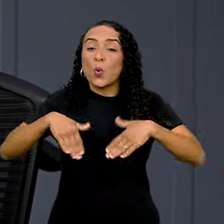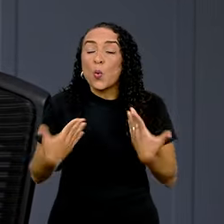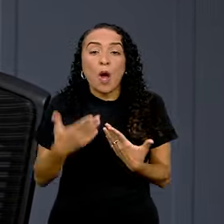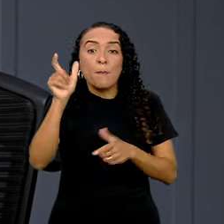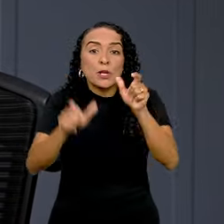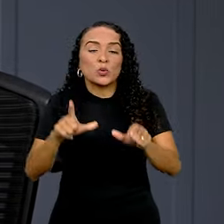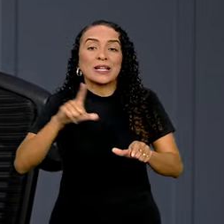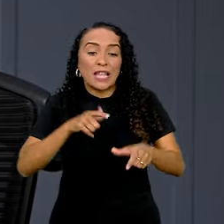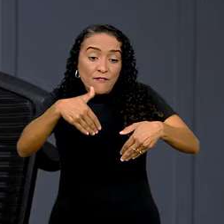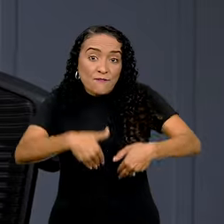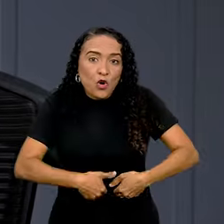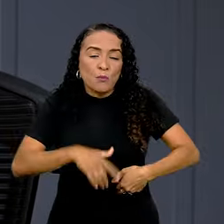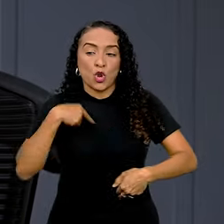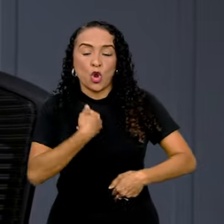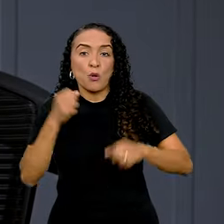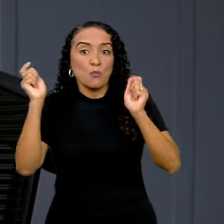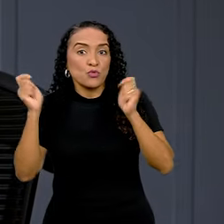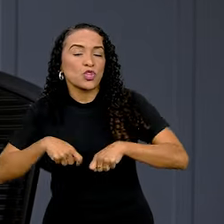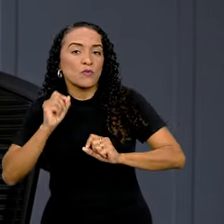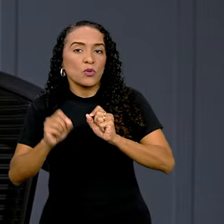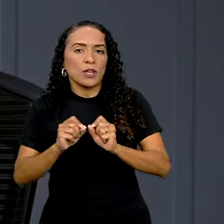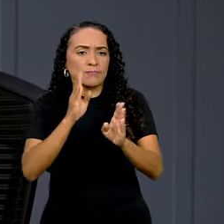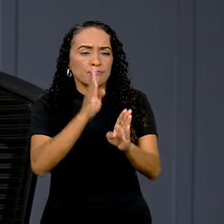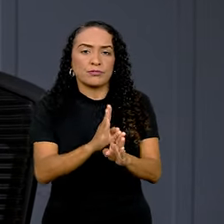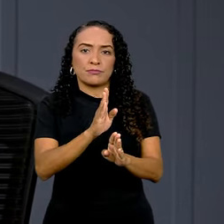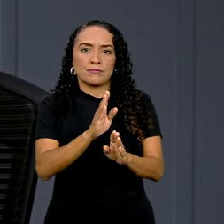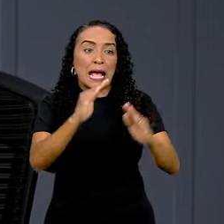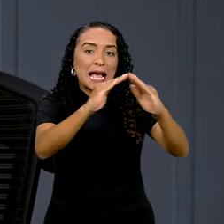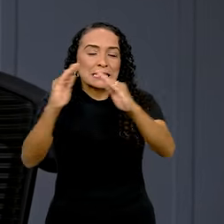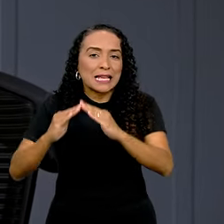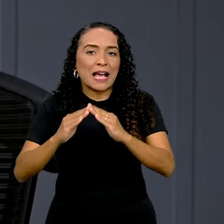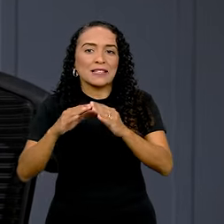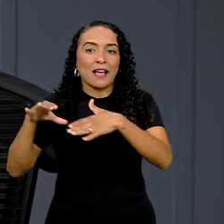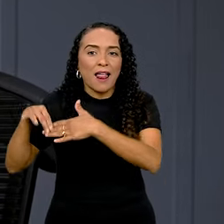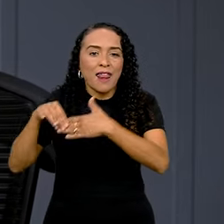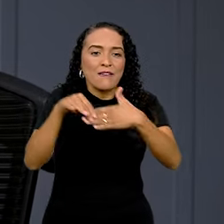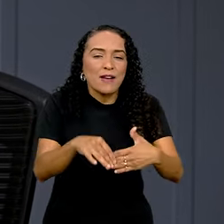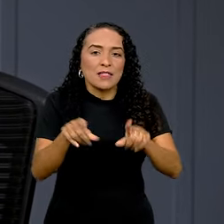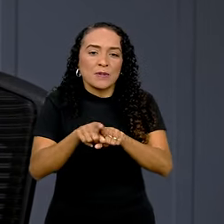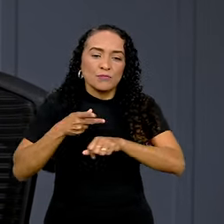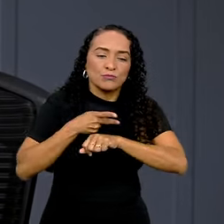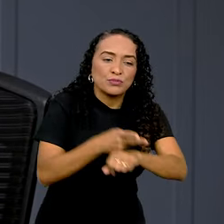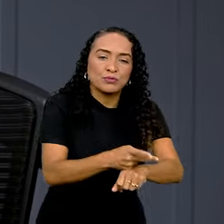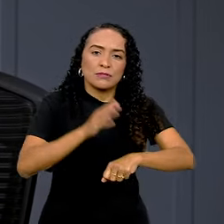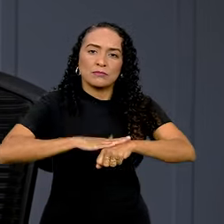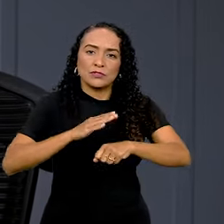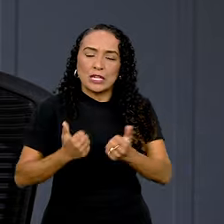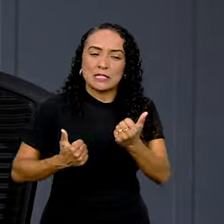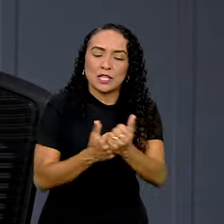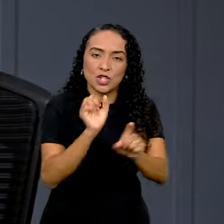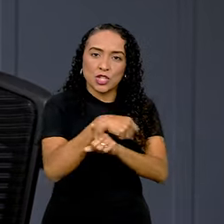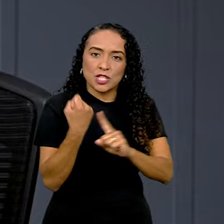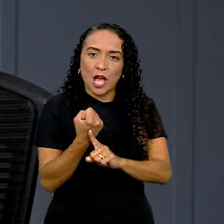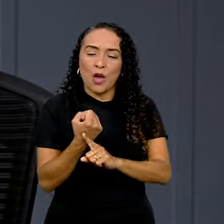quais são as pessoas que estão passando fome e a gente poder eh identificar esses domicílios e levar a buscativa das da Assistência